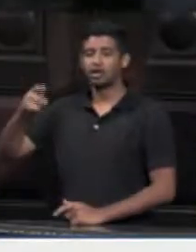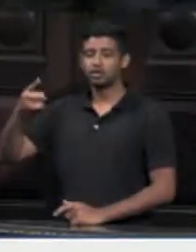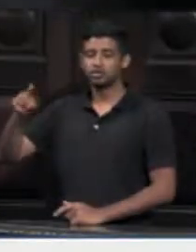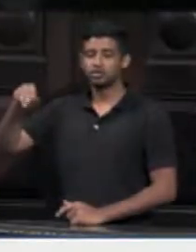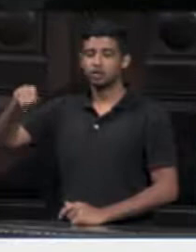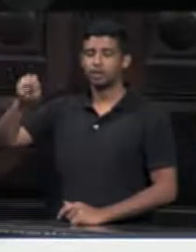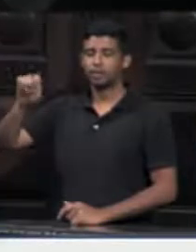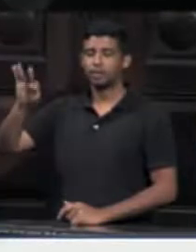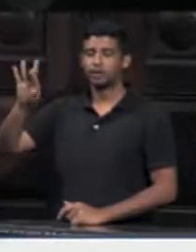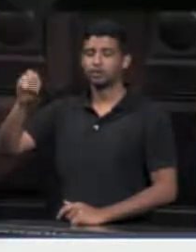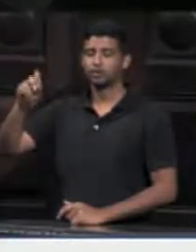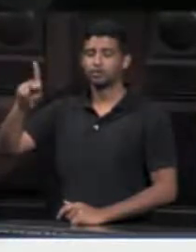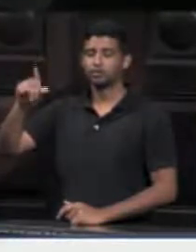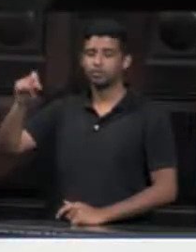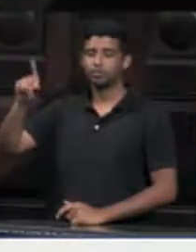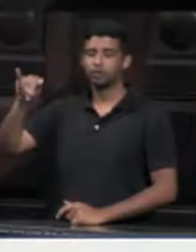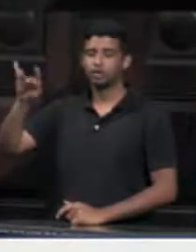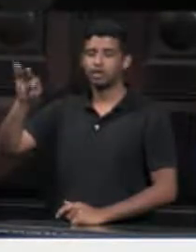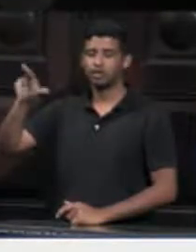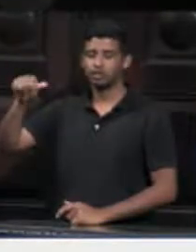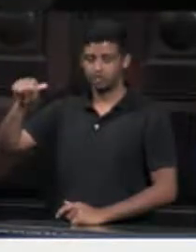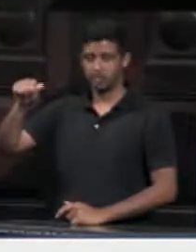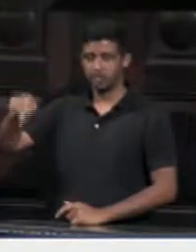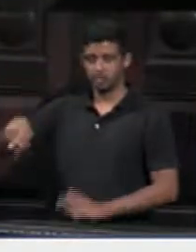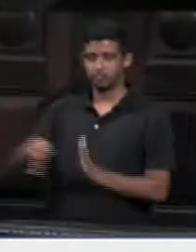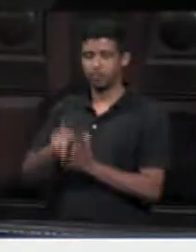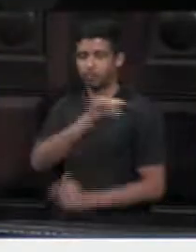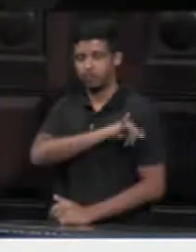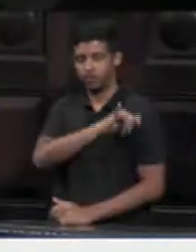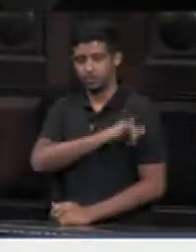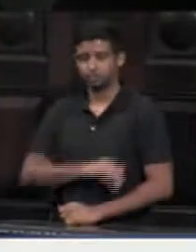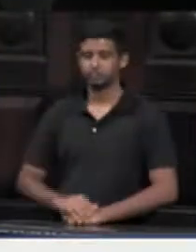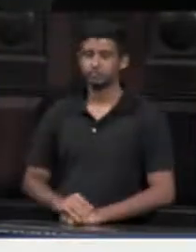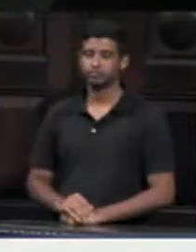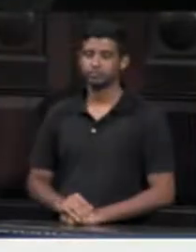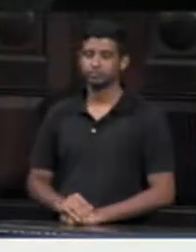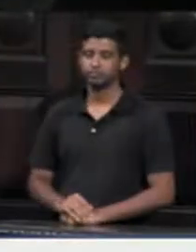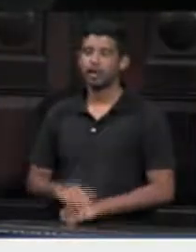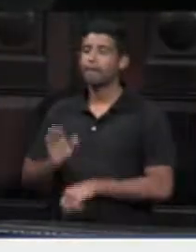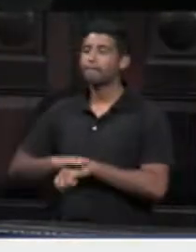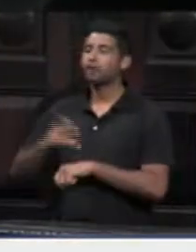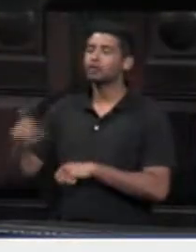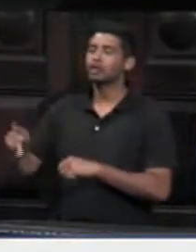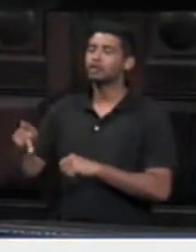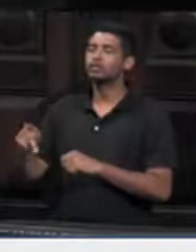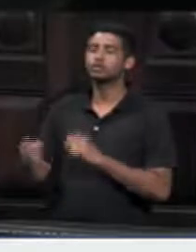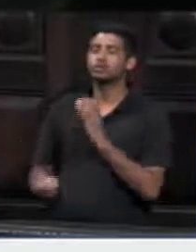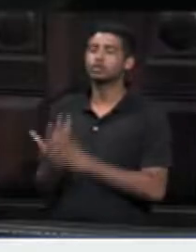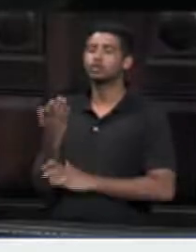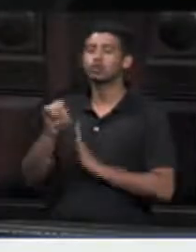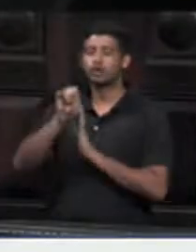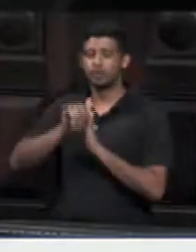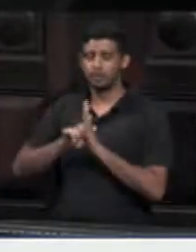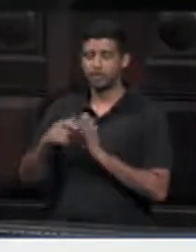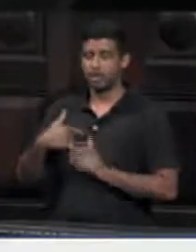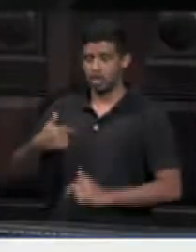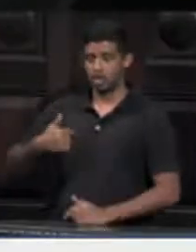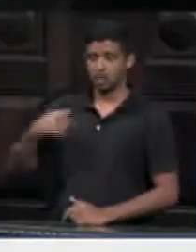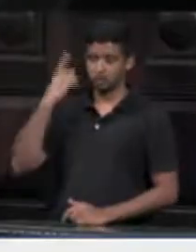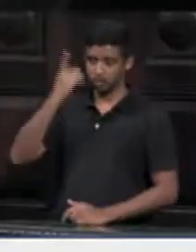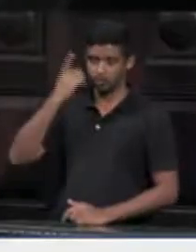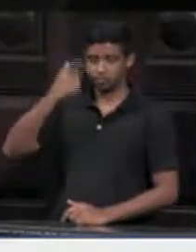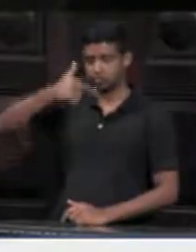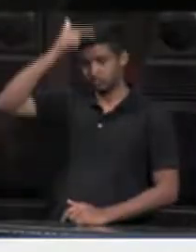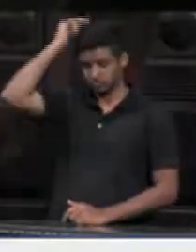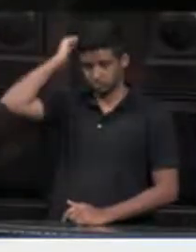de Janeiro e dá outras providências. Autores de emenda: Luiz Paulo,